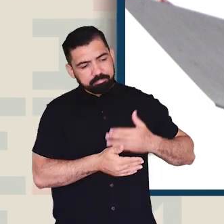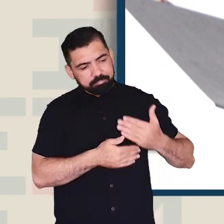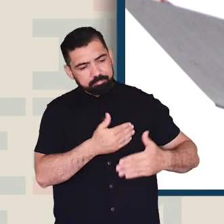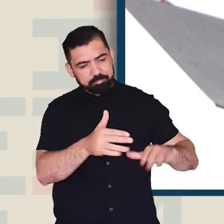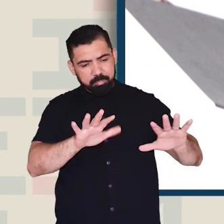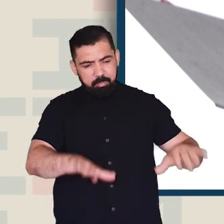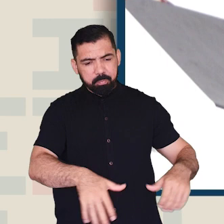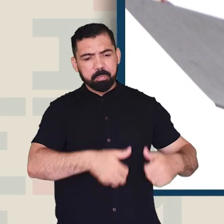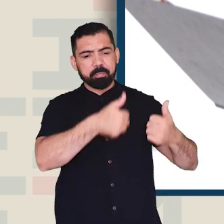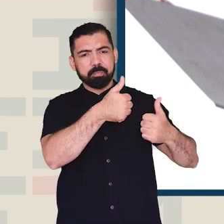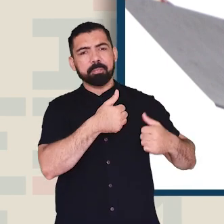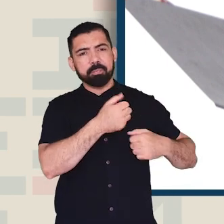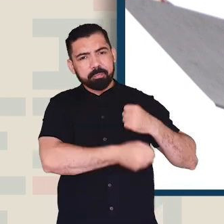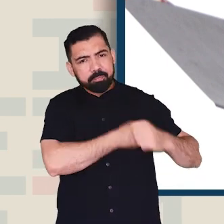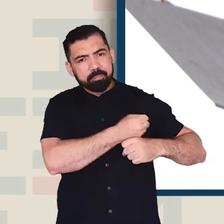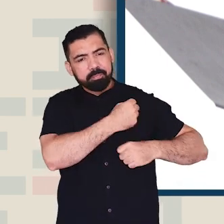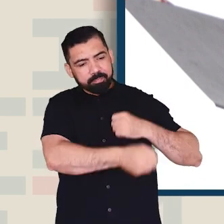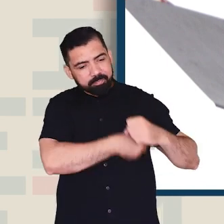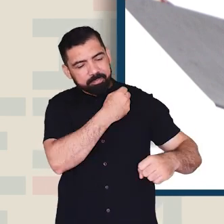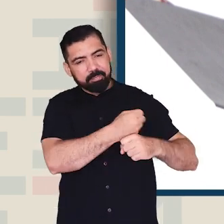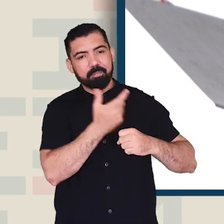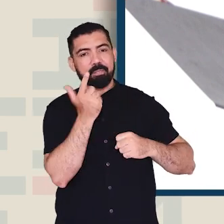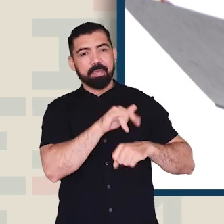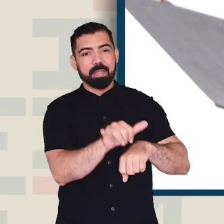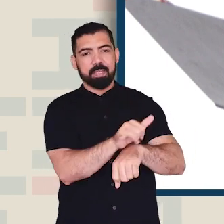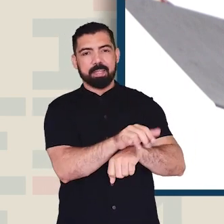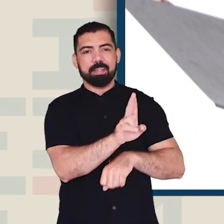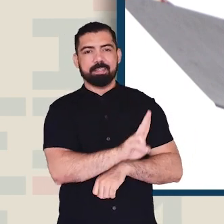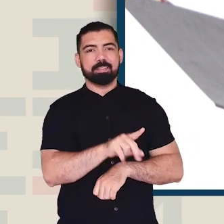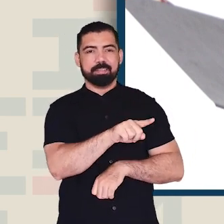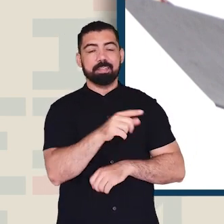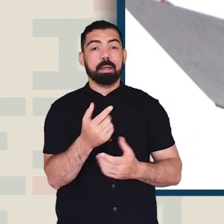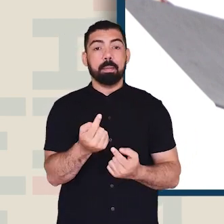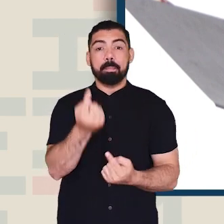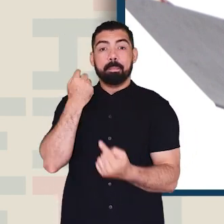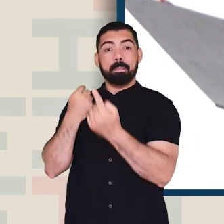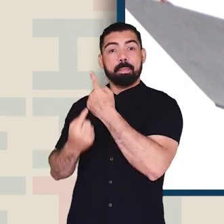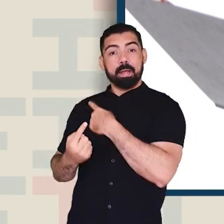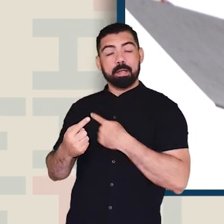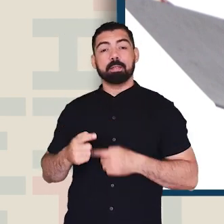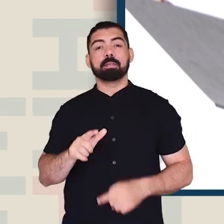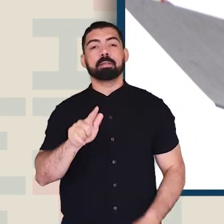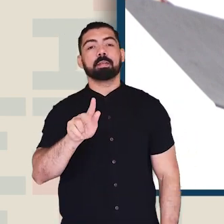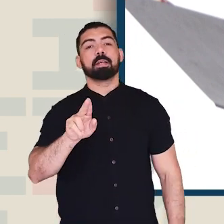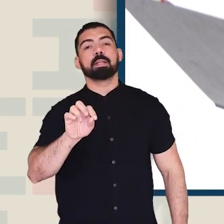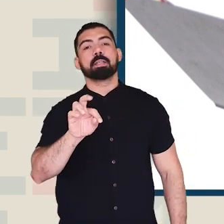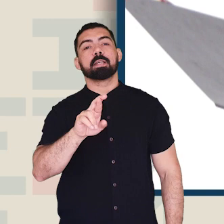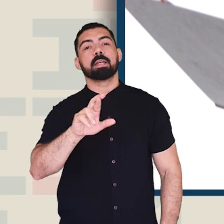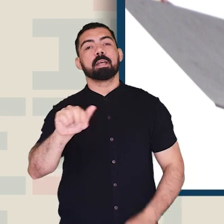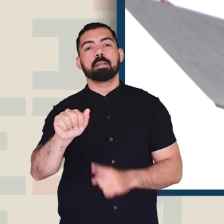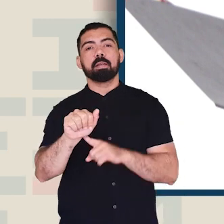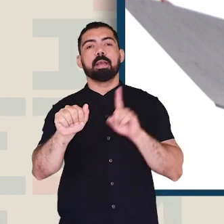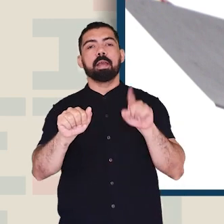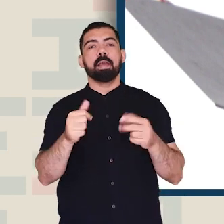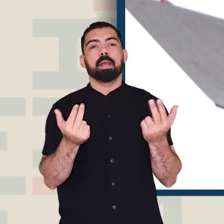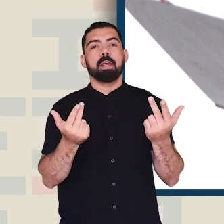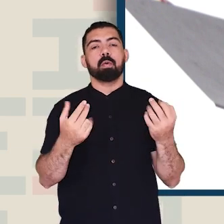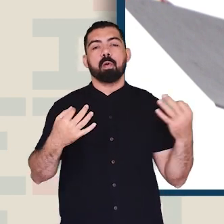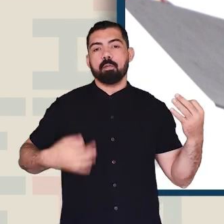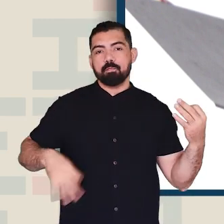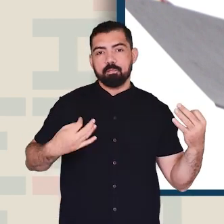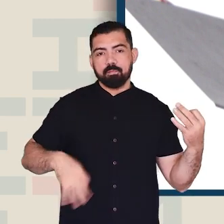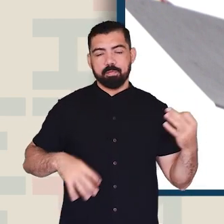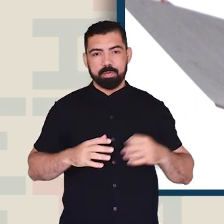desenvolvendo através dos tempos, seu jeito de tocar. No começo, se tocava a guitarra praticamente como um violão,